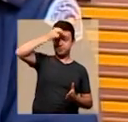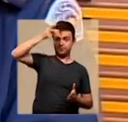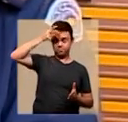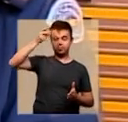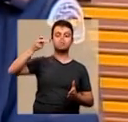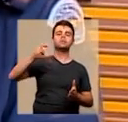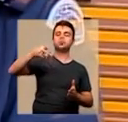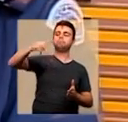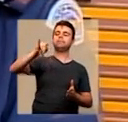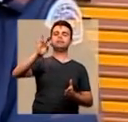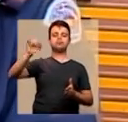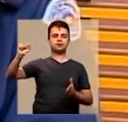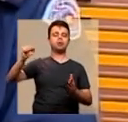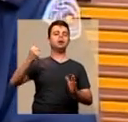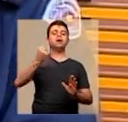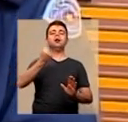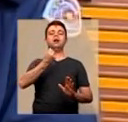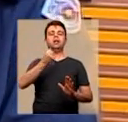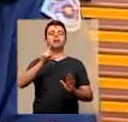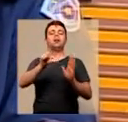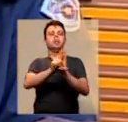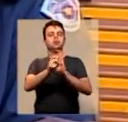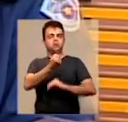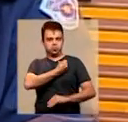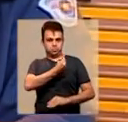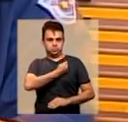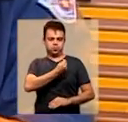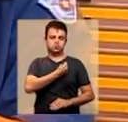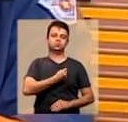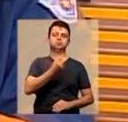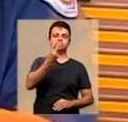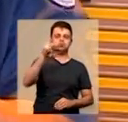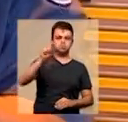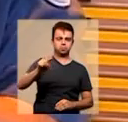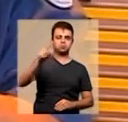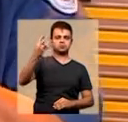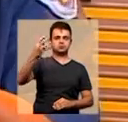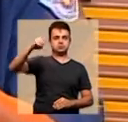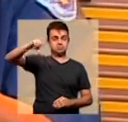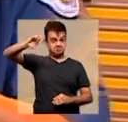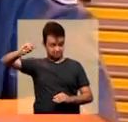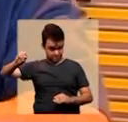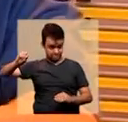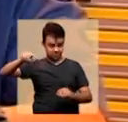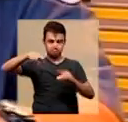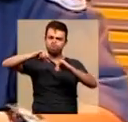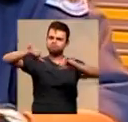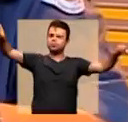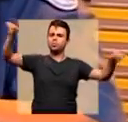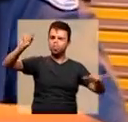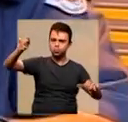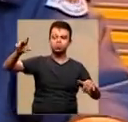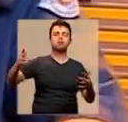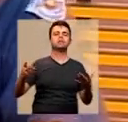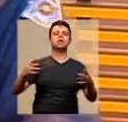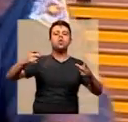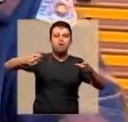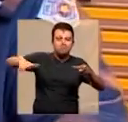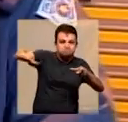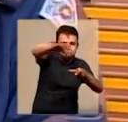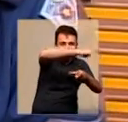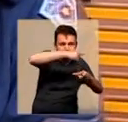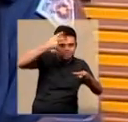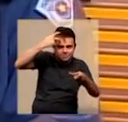Lei 12.490. Essa lei, na época, ela veio com a finalidade de restringir a circulação de veículos em